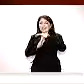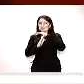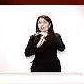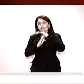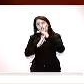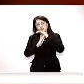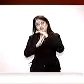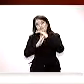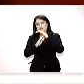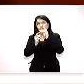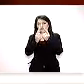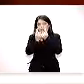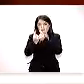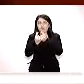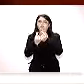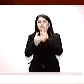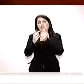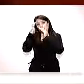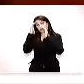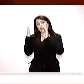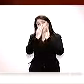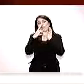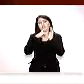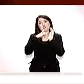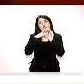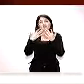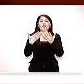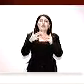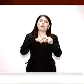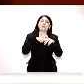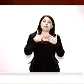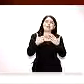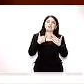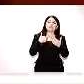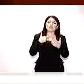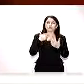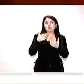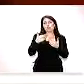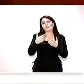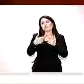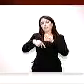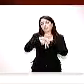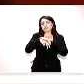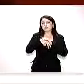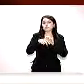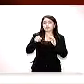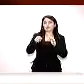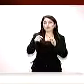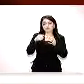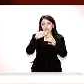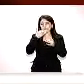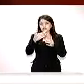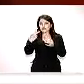infraconstitucionais pertinentes cenário que conduziu ao juízo de regularidade sobre Idêntica matéria em